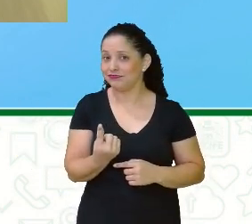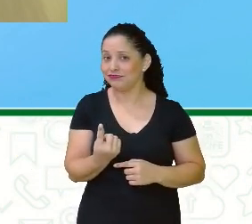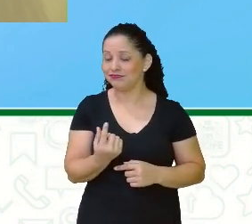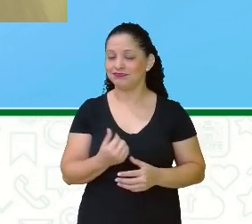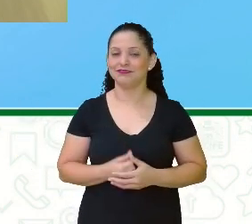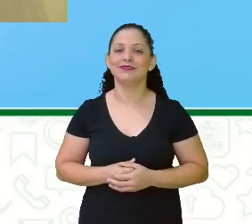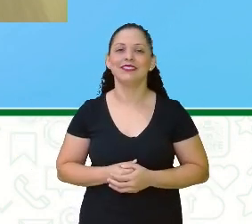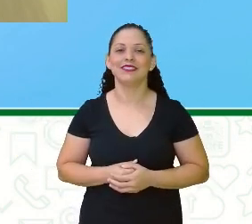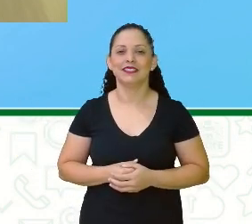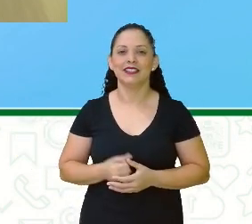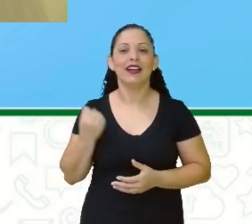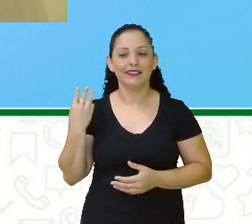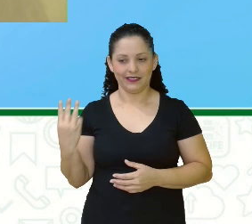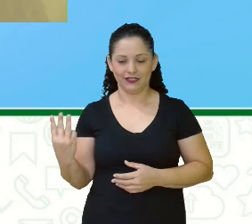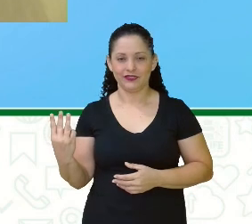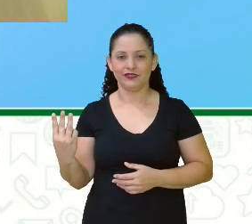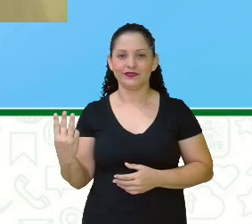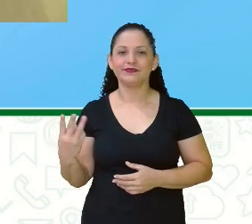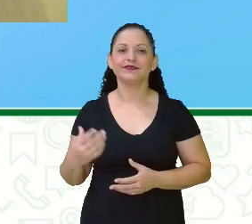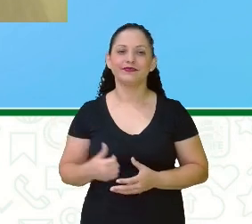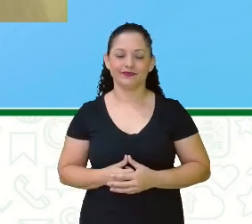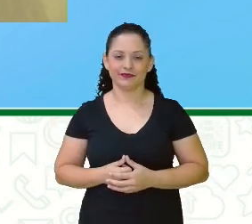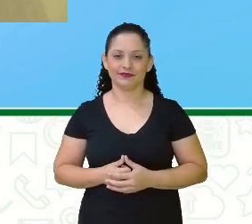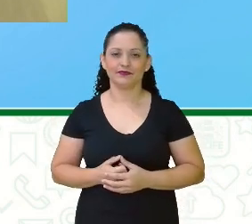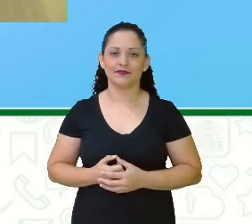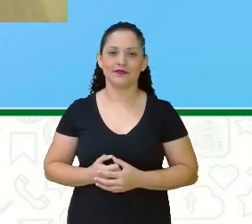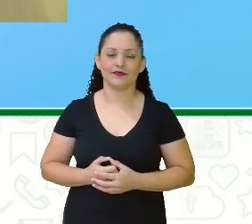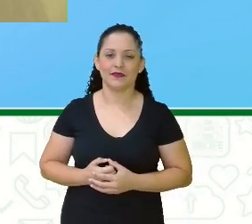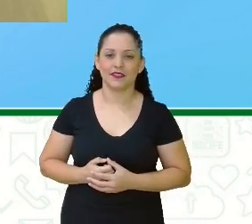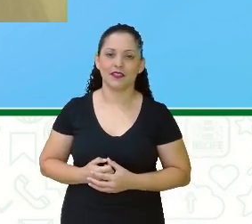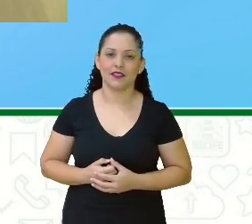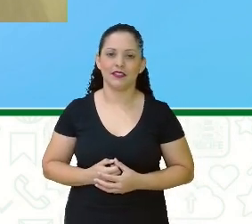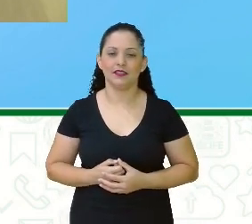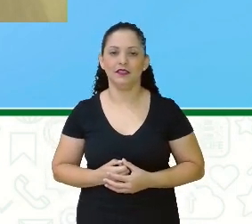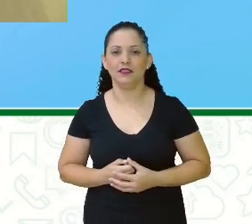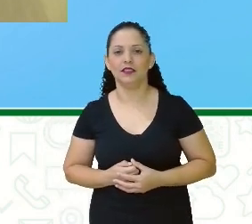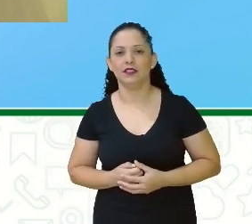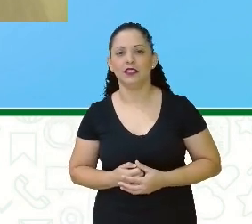né? Vai ser 3, certo? Então, eu vou ficar com